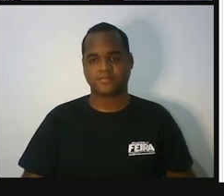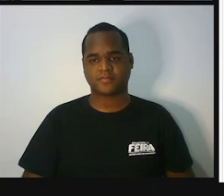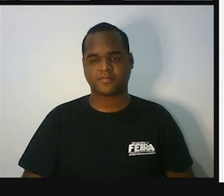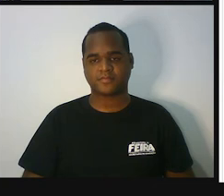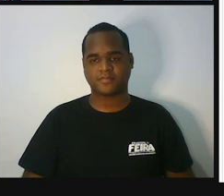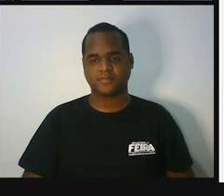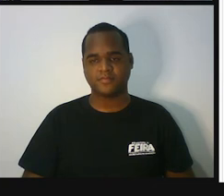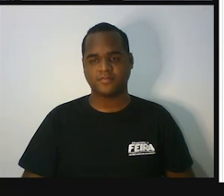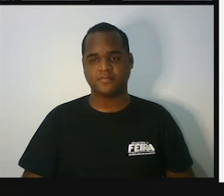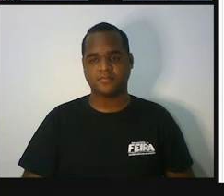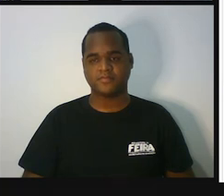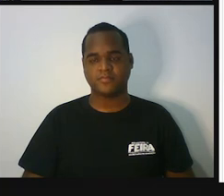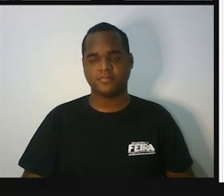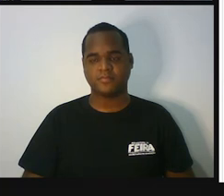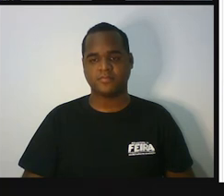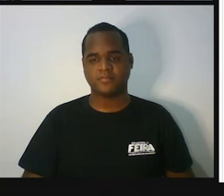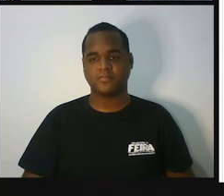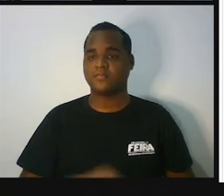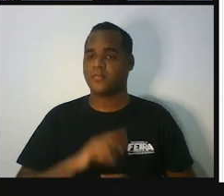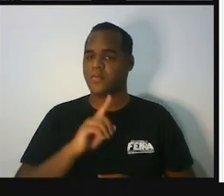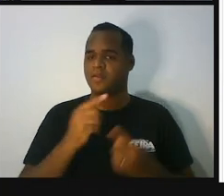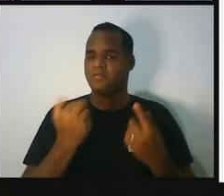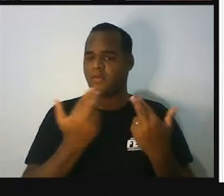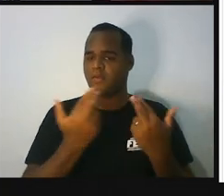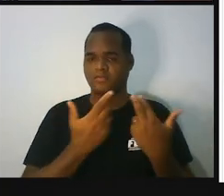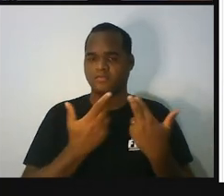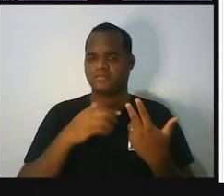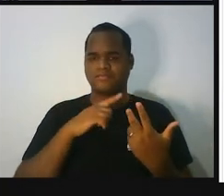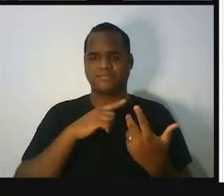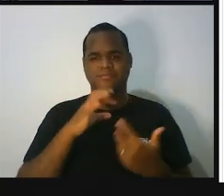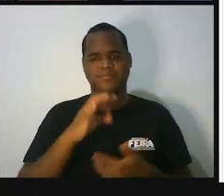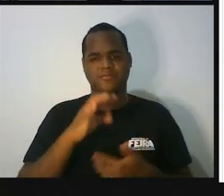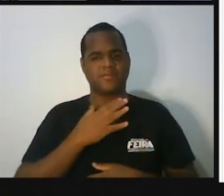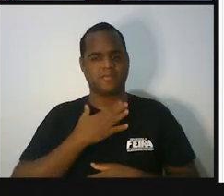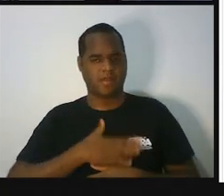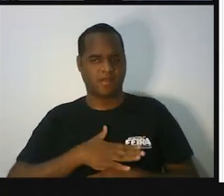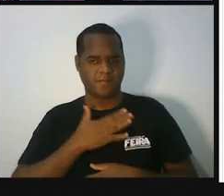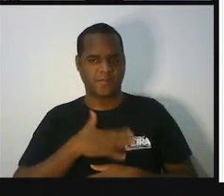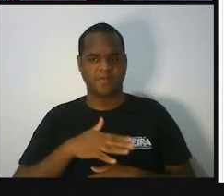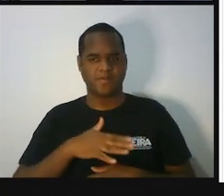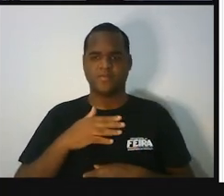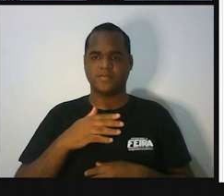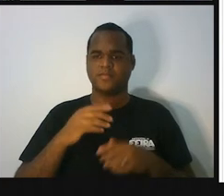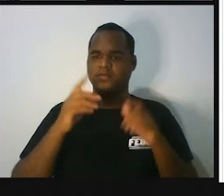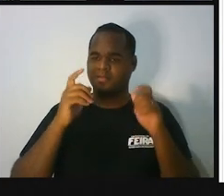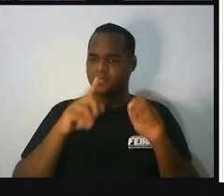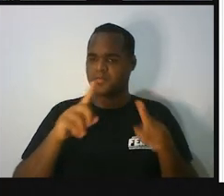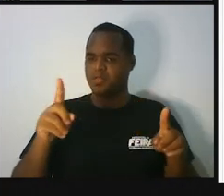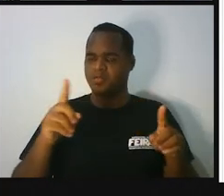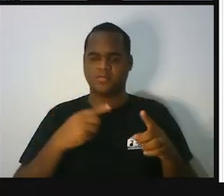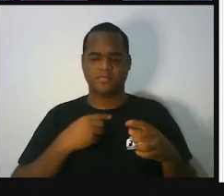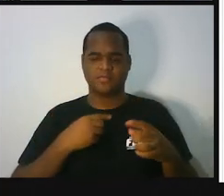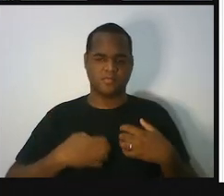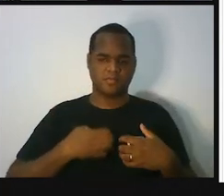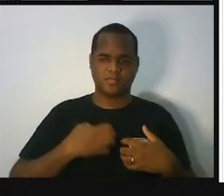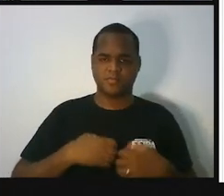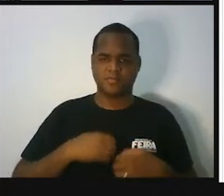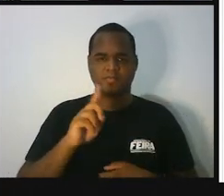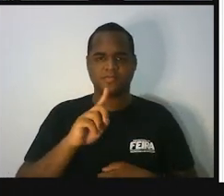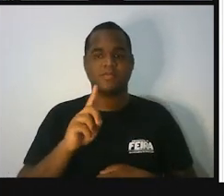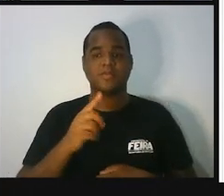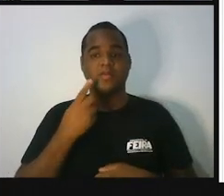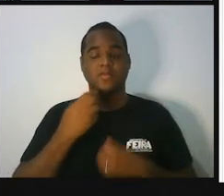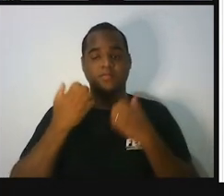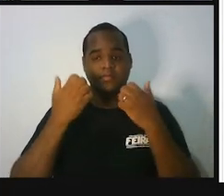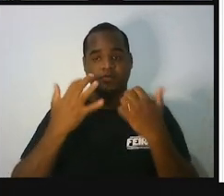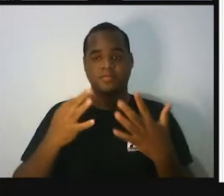E, na verdade, os 3 não vão ser semelhantes, não. Mas tudo bem. Calma. Não precisa se estressar. Mas aí, digamos que eu pegue